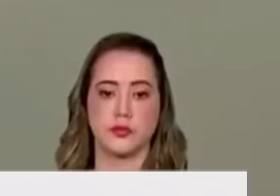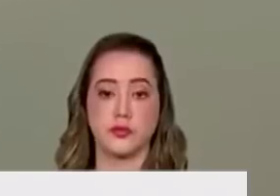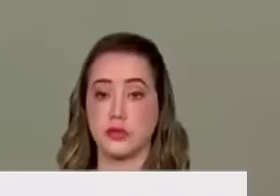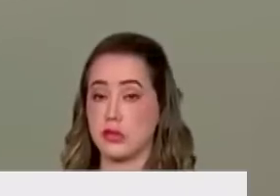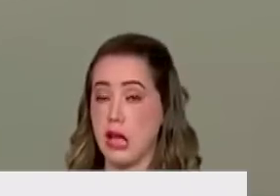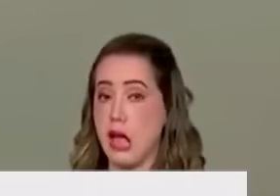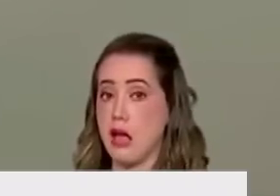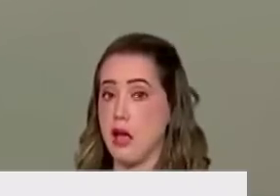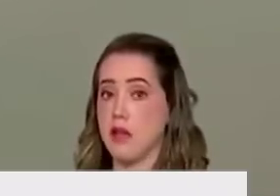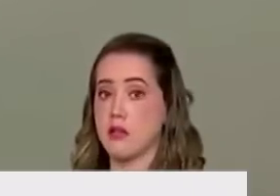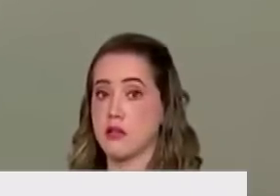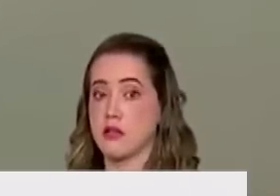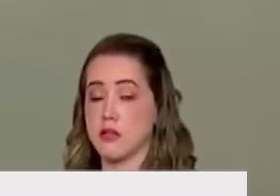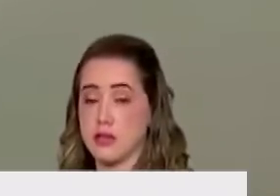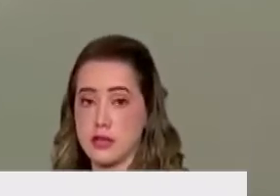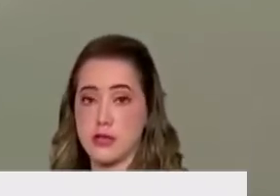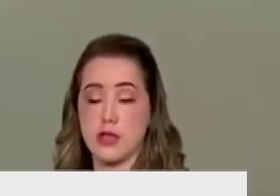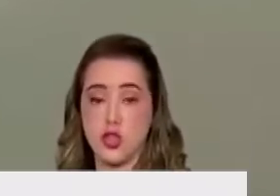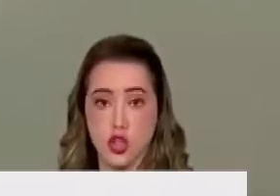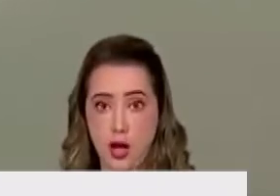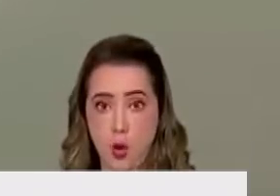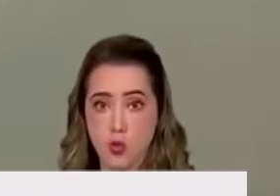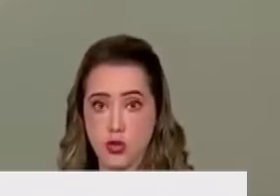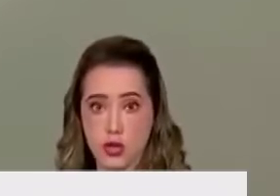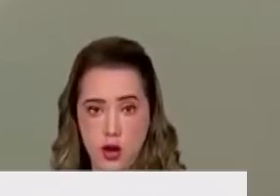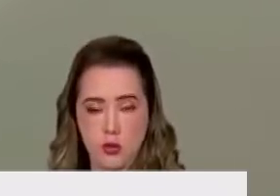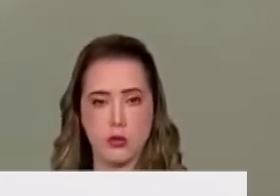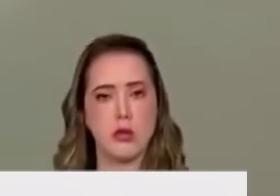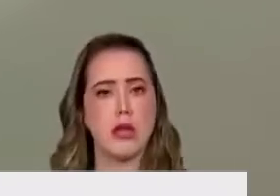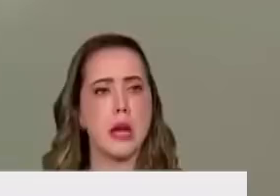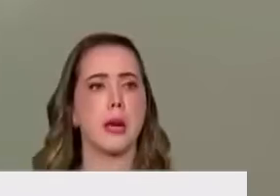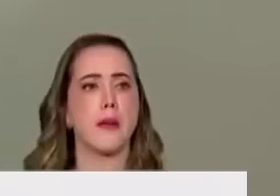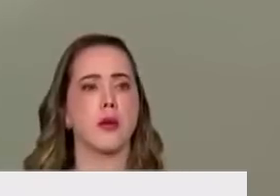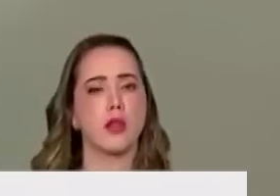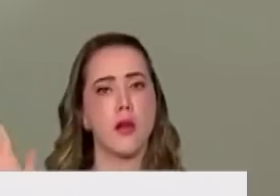Foi anestesia geral. Gente, quem quiser fazer pergunta, por favor, levanta que a gente leva o microfone. Isso.